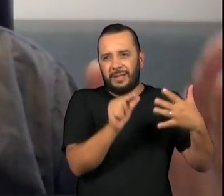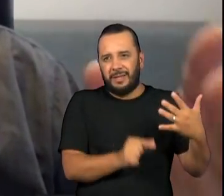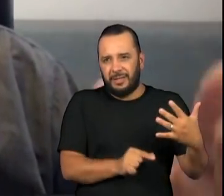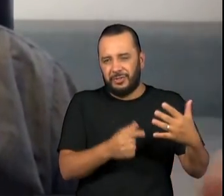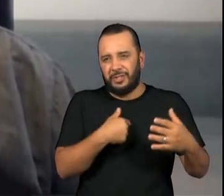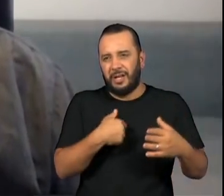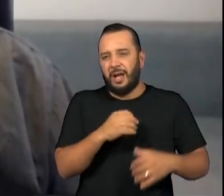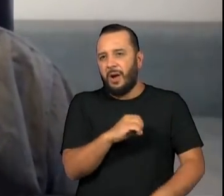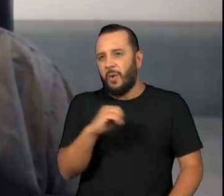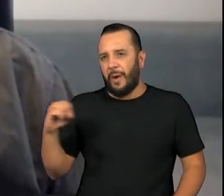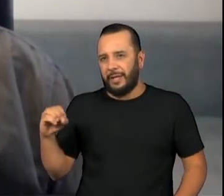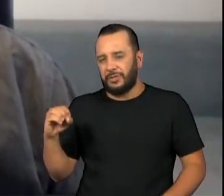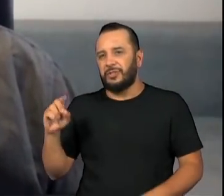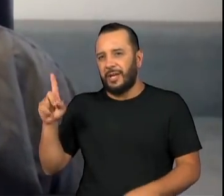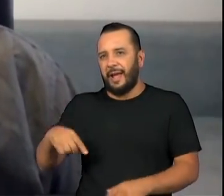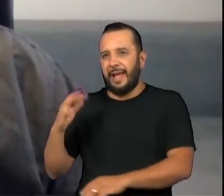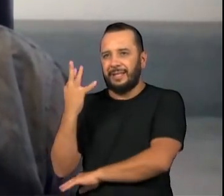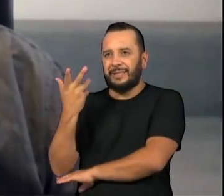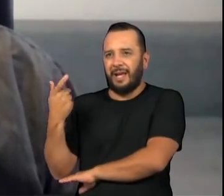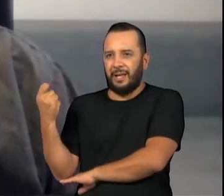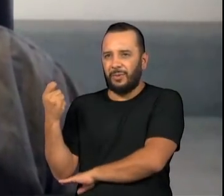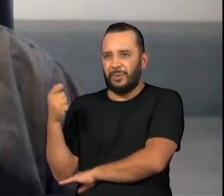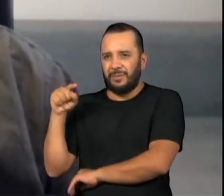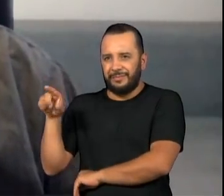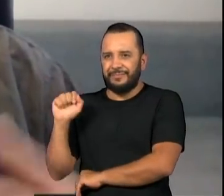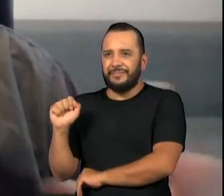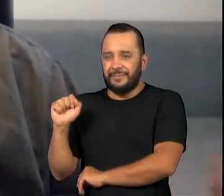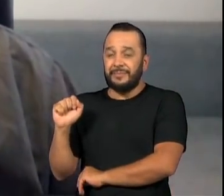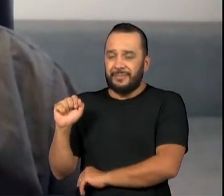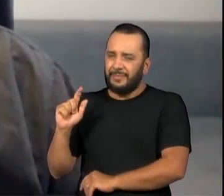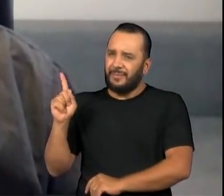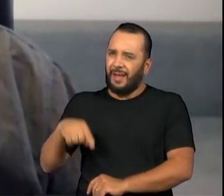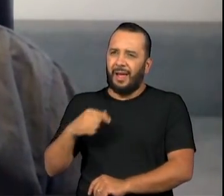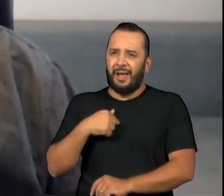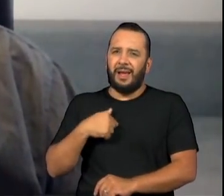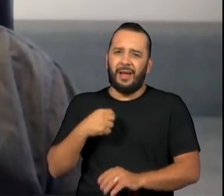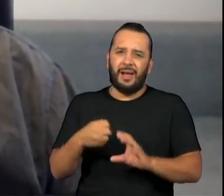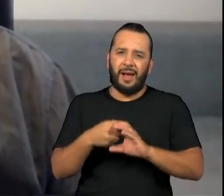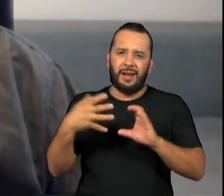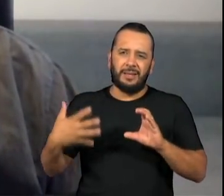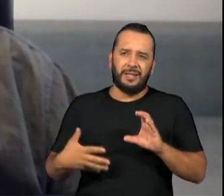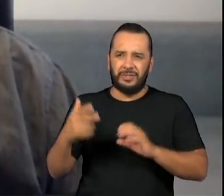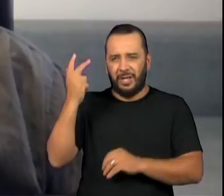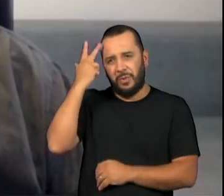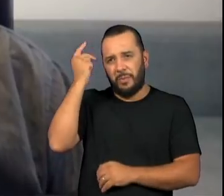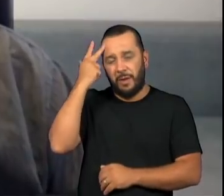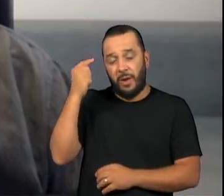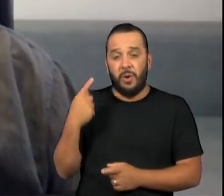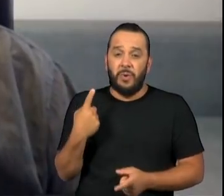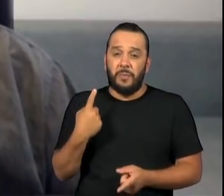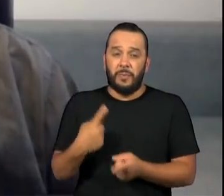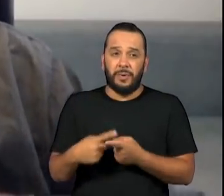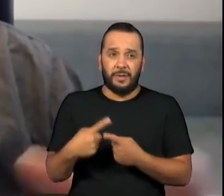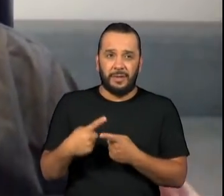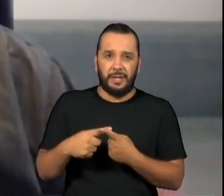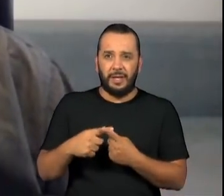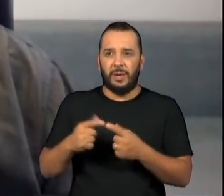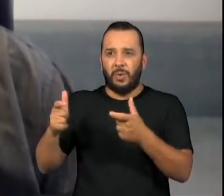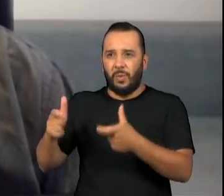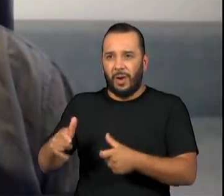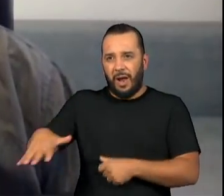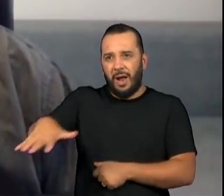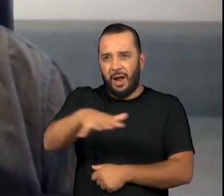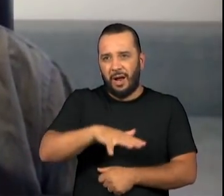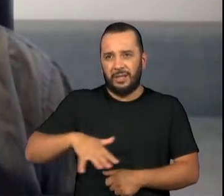praticamente o Cerrado. E é uma característica natural que biomas